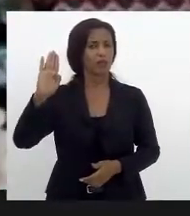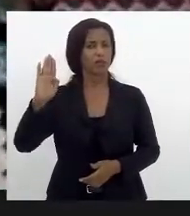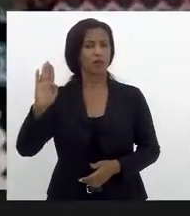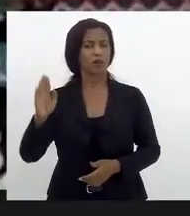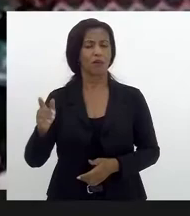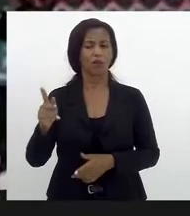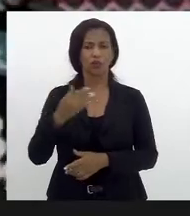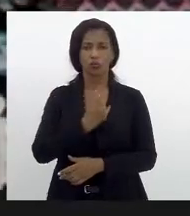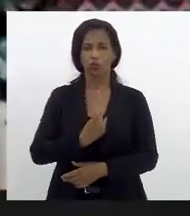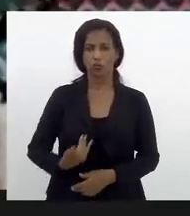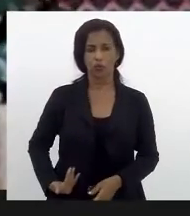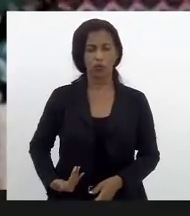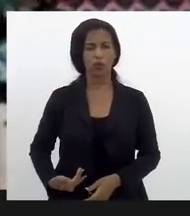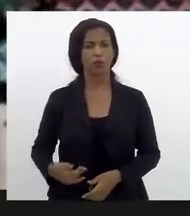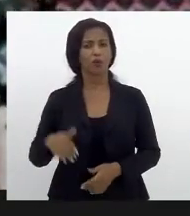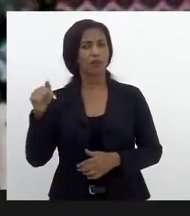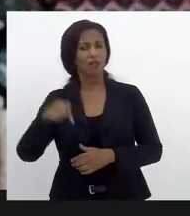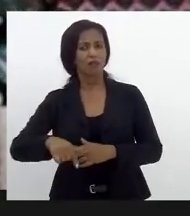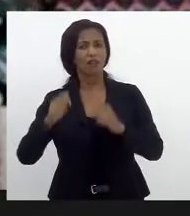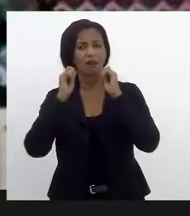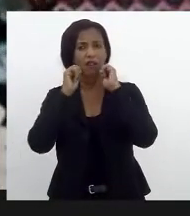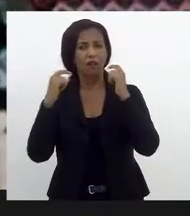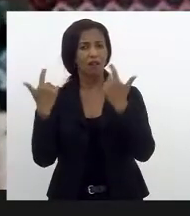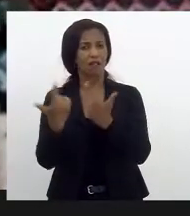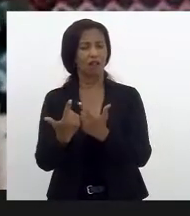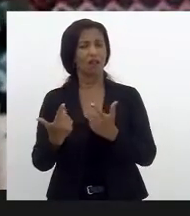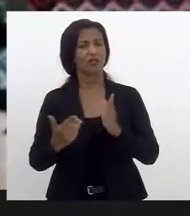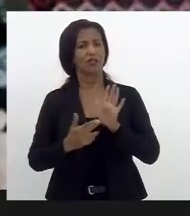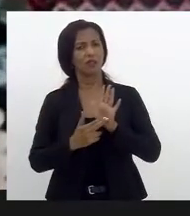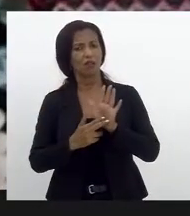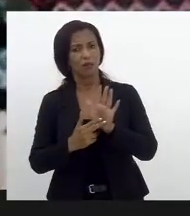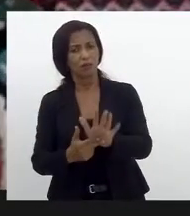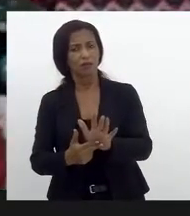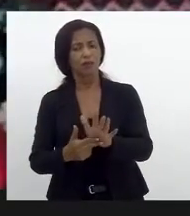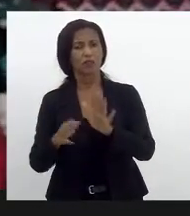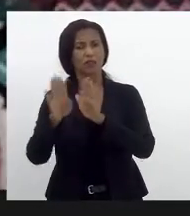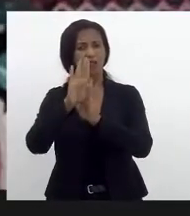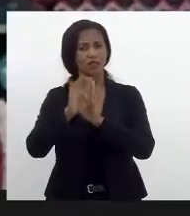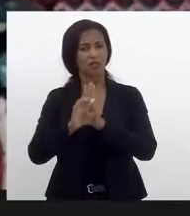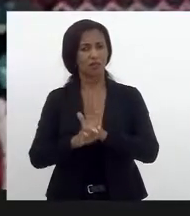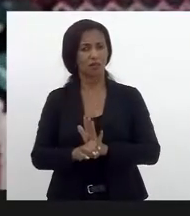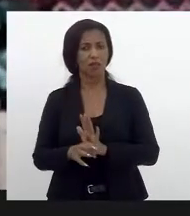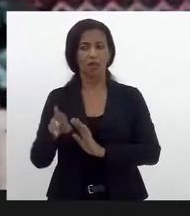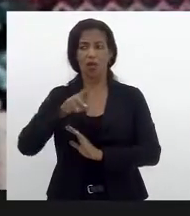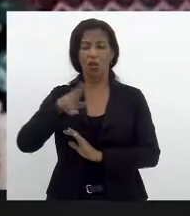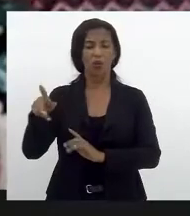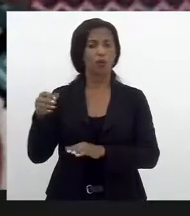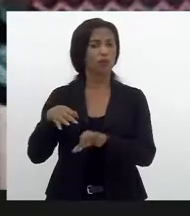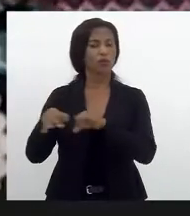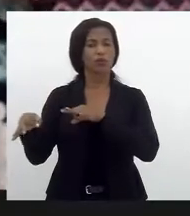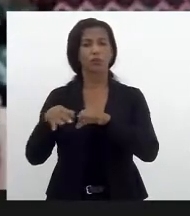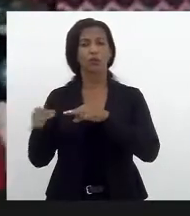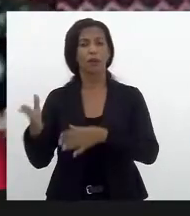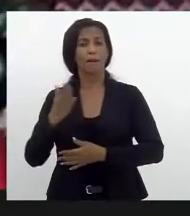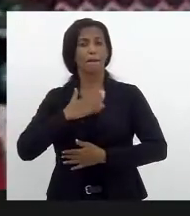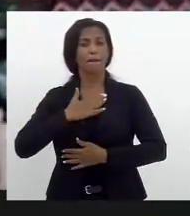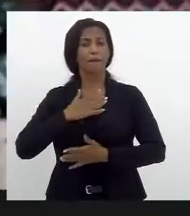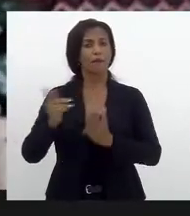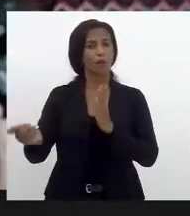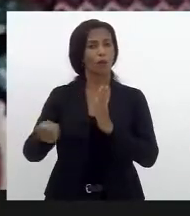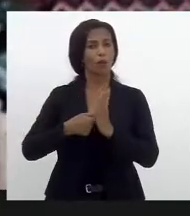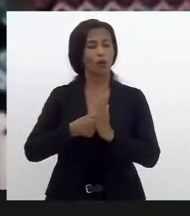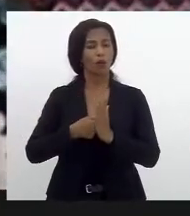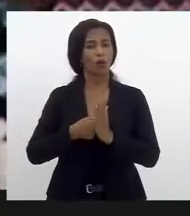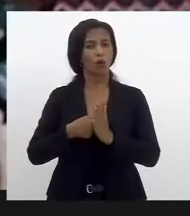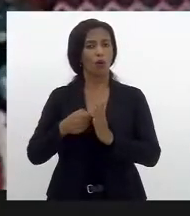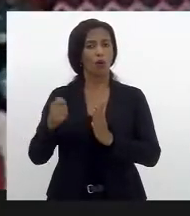gestores públicos, e essa casa. Então, a apresentação dessas emendas, e não é por ser um projeto de minha autoria,